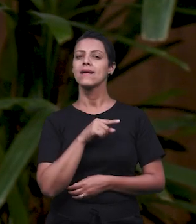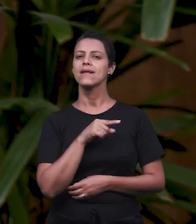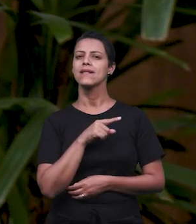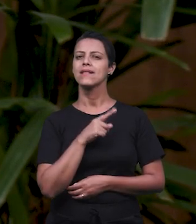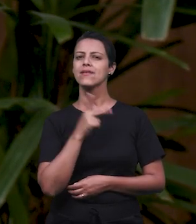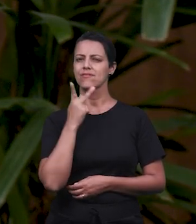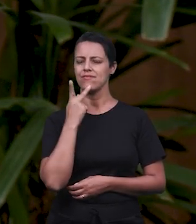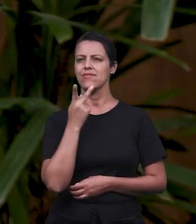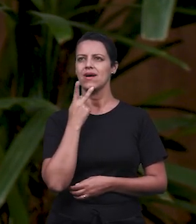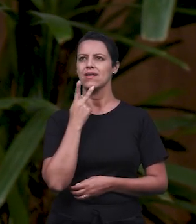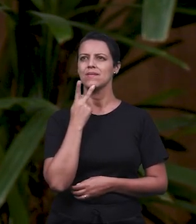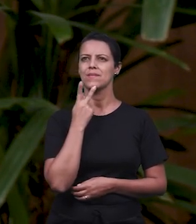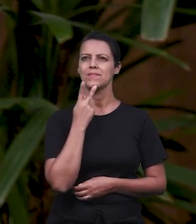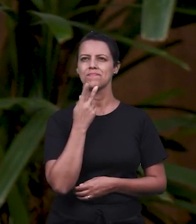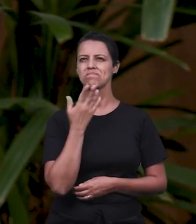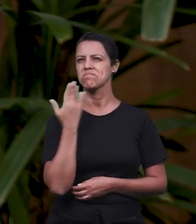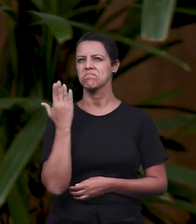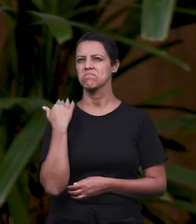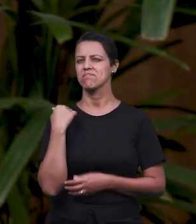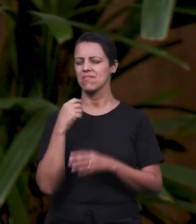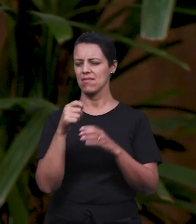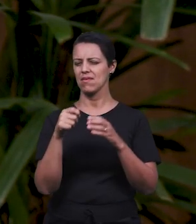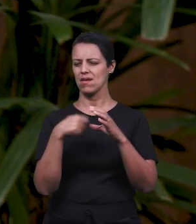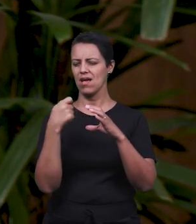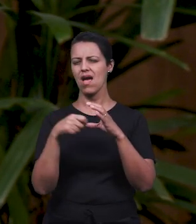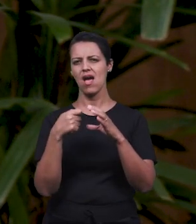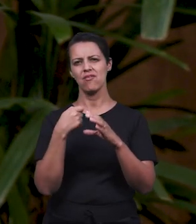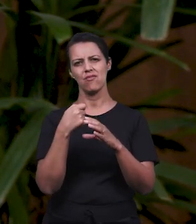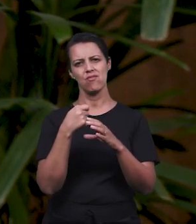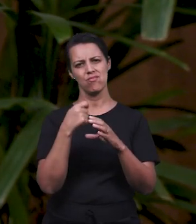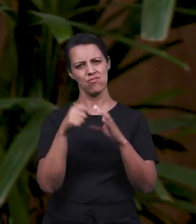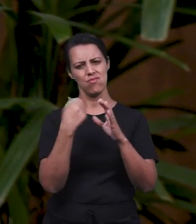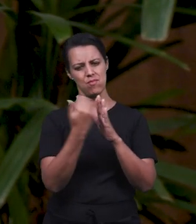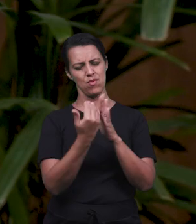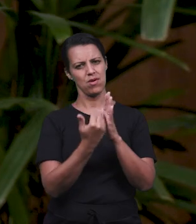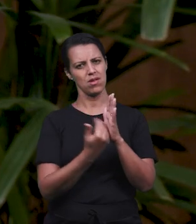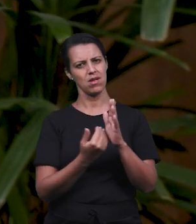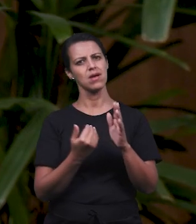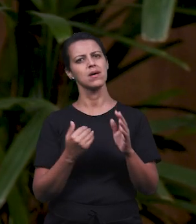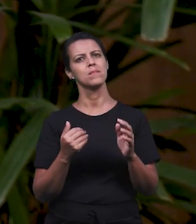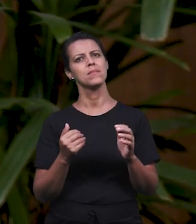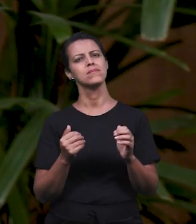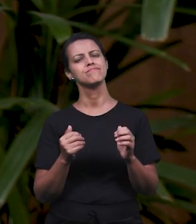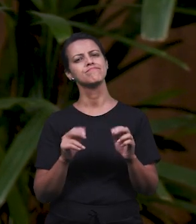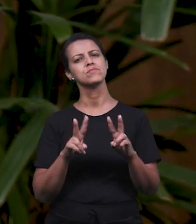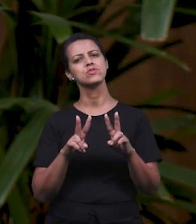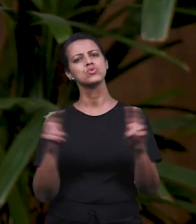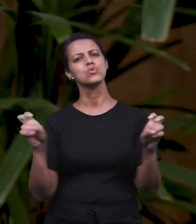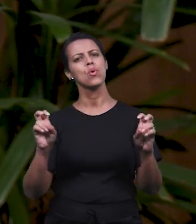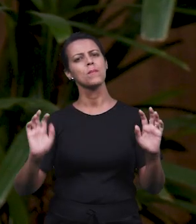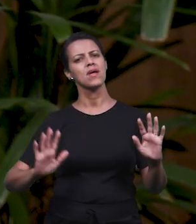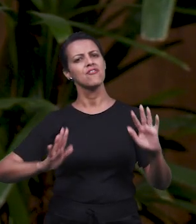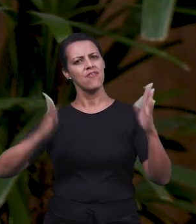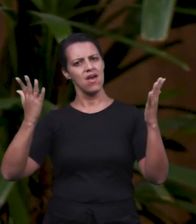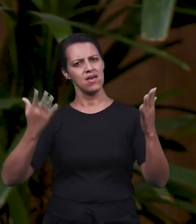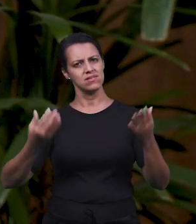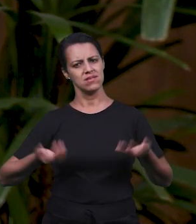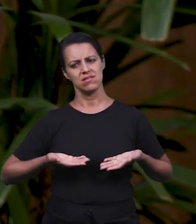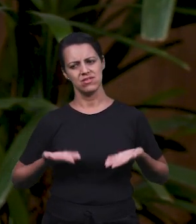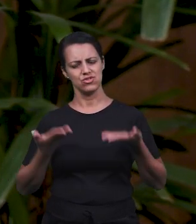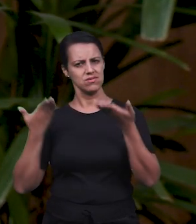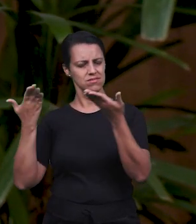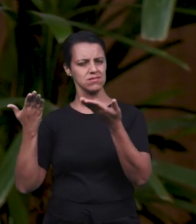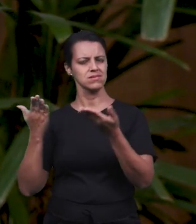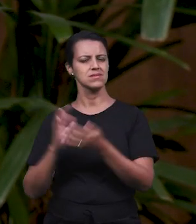um programa que ele gravou com o pastor Josias sobre a festa da dedicação, e no final